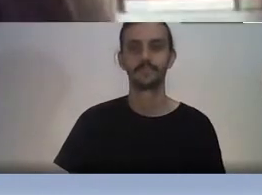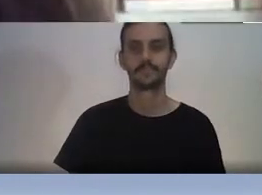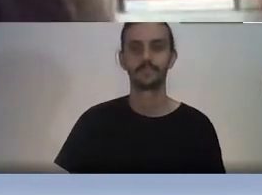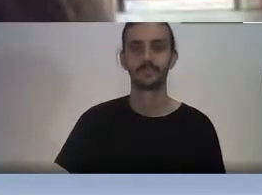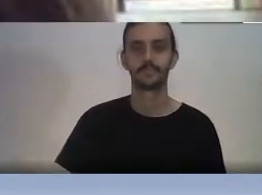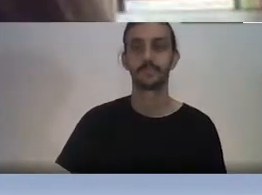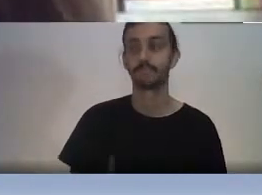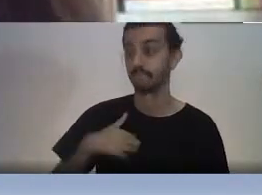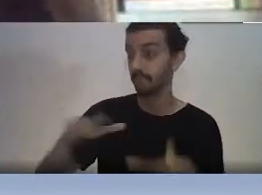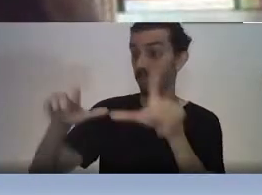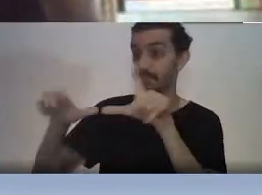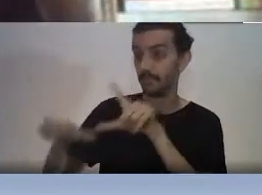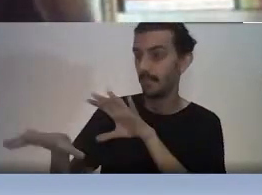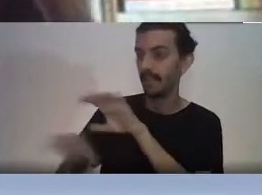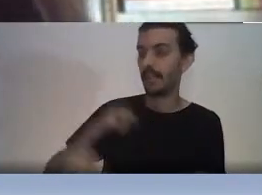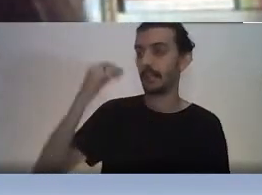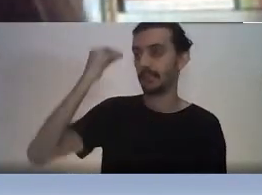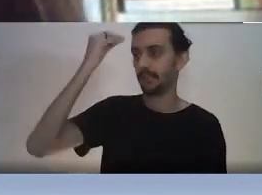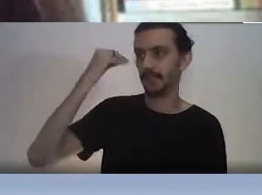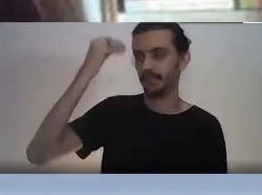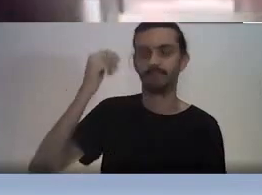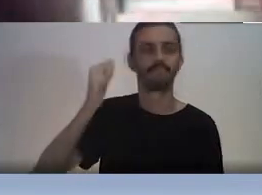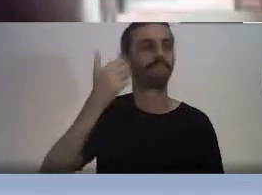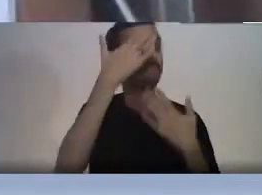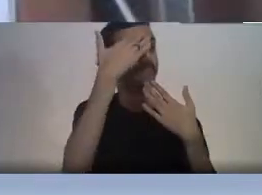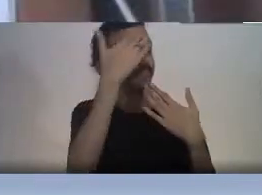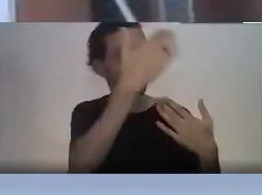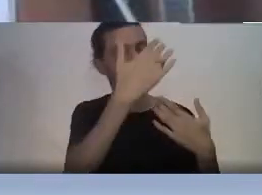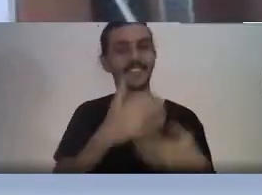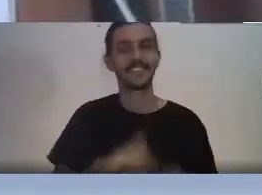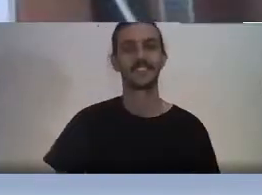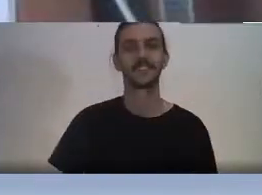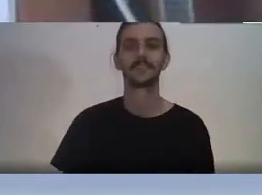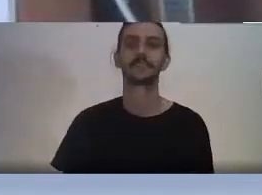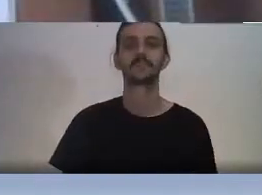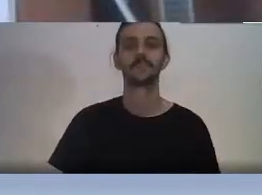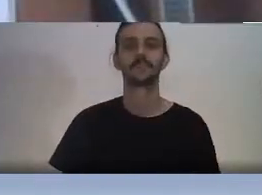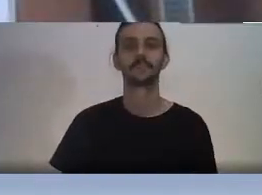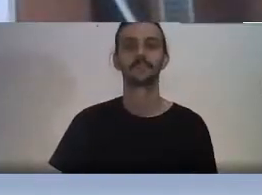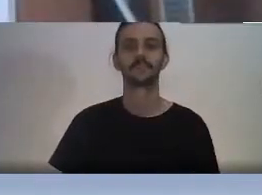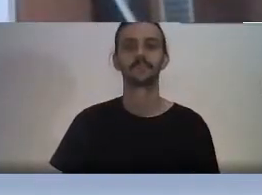grau de psicólogo. Muito obrigado.